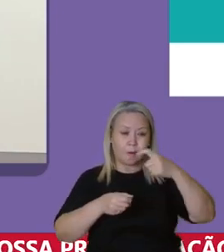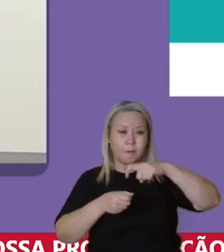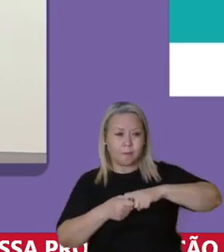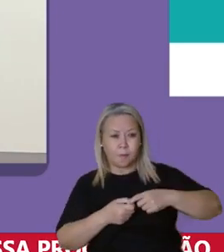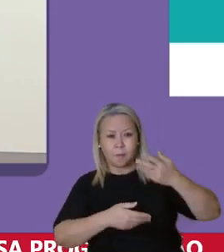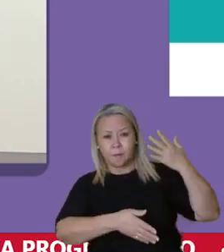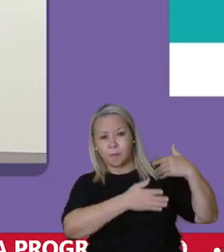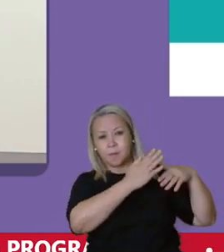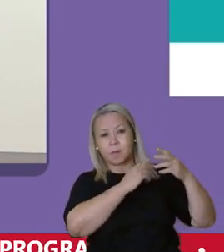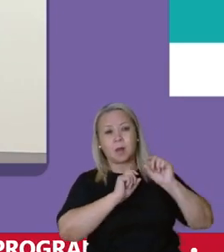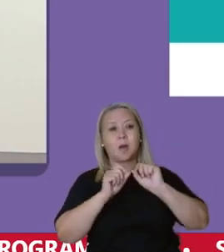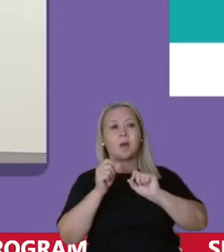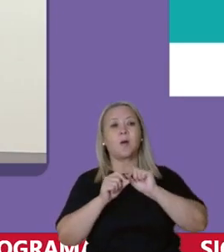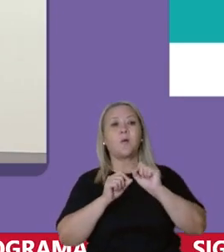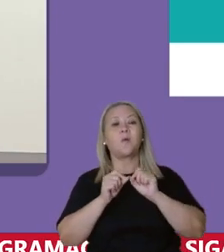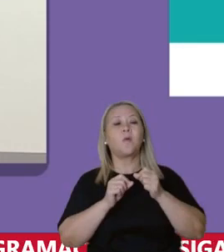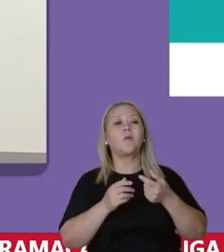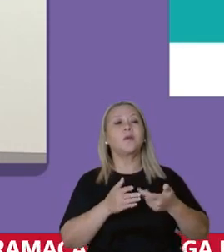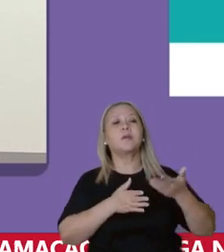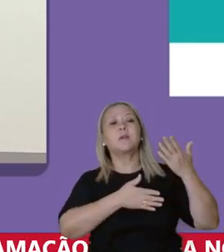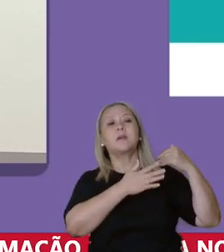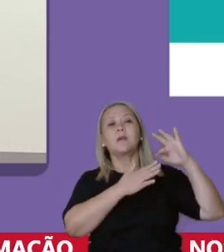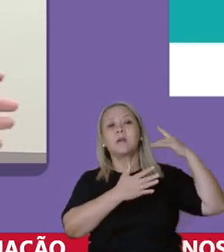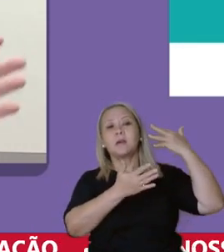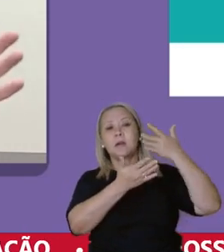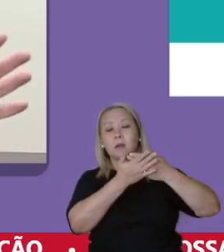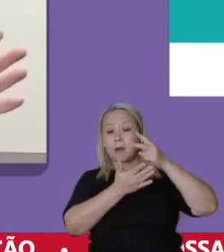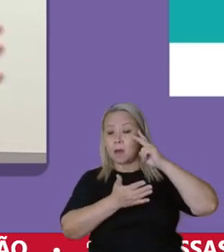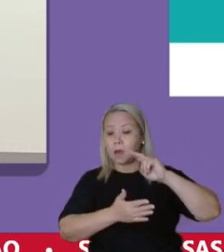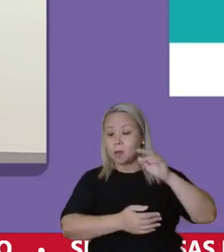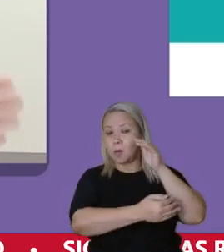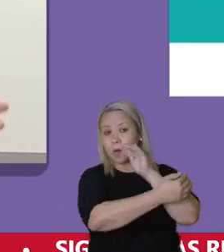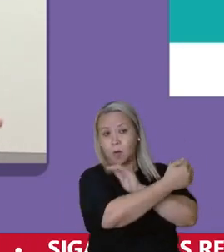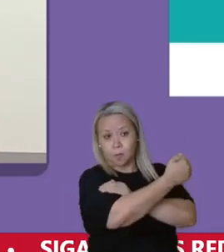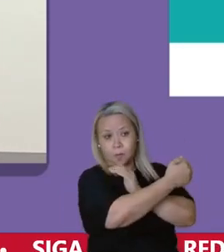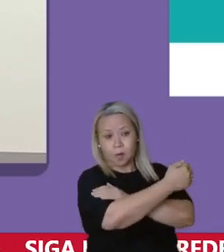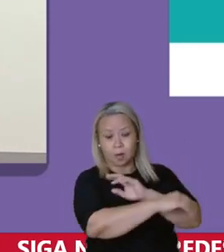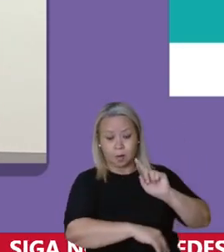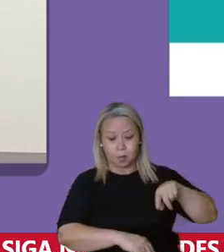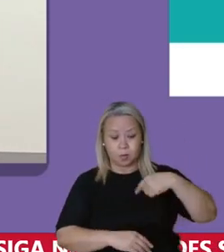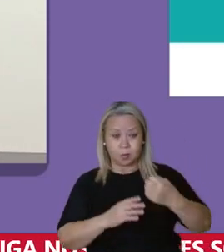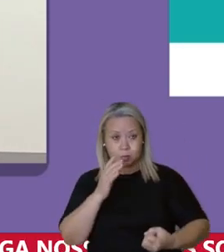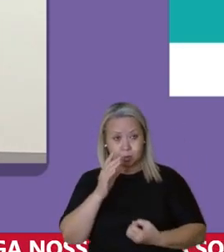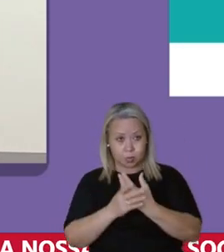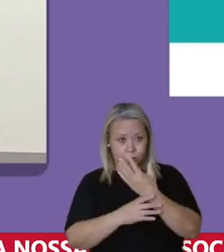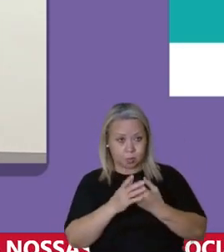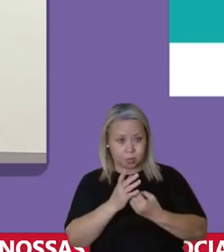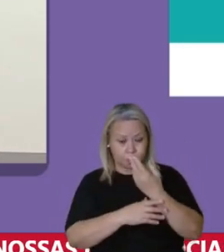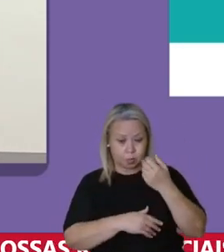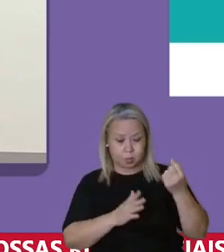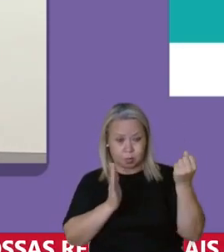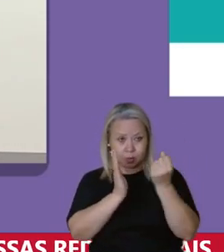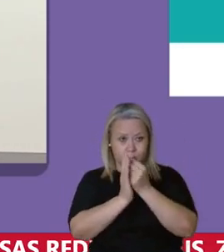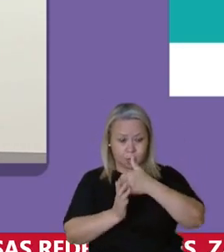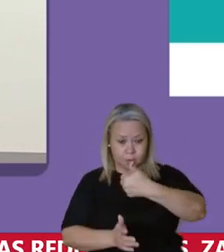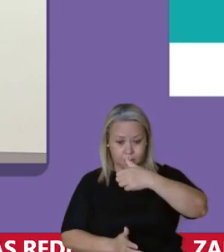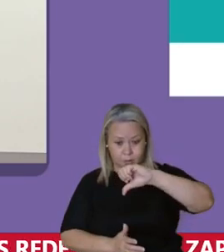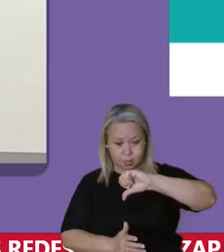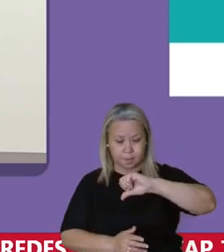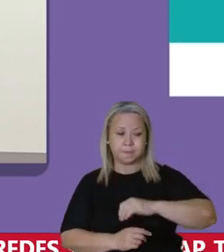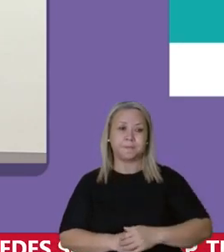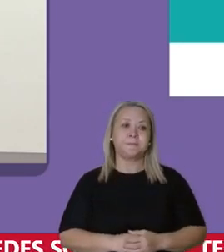pouquinho ao que é a história do feminismo no seu surgimento ainda no século